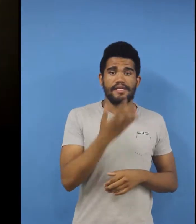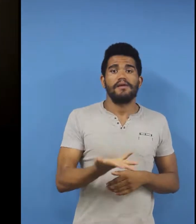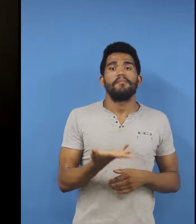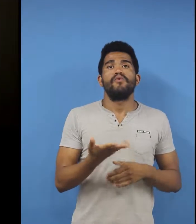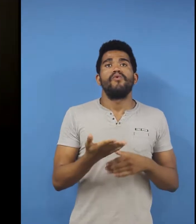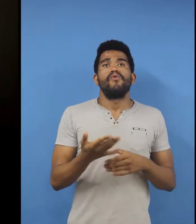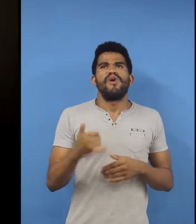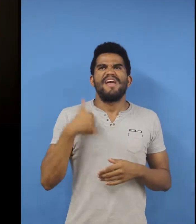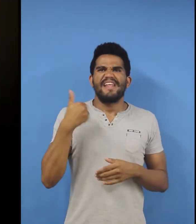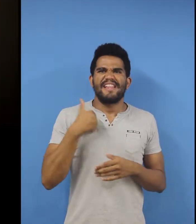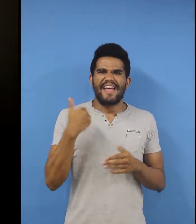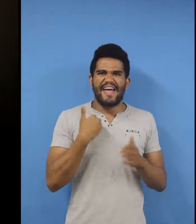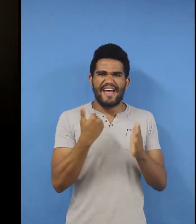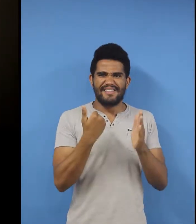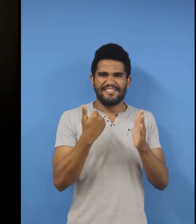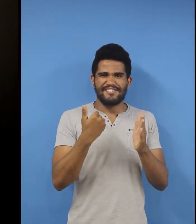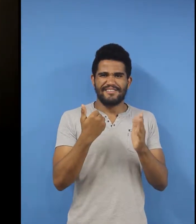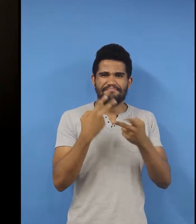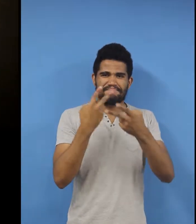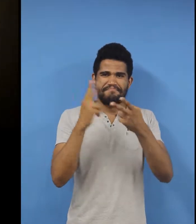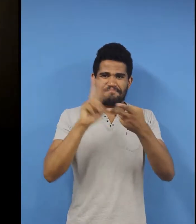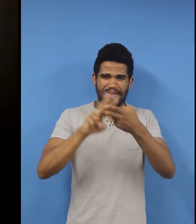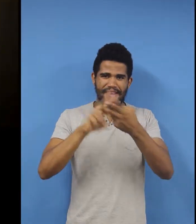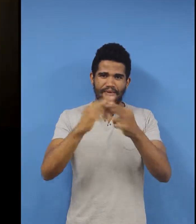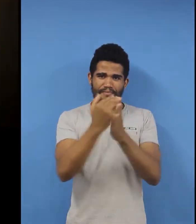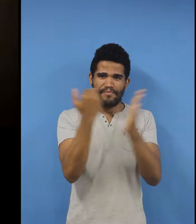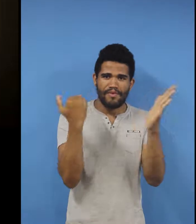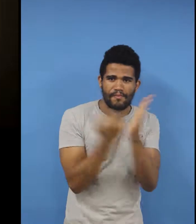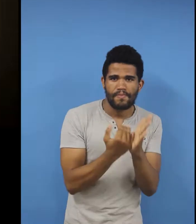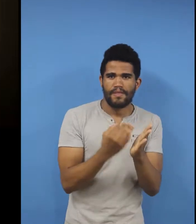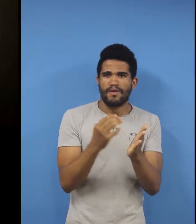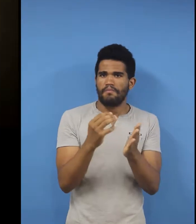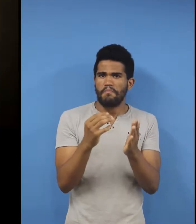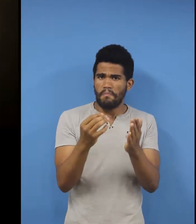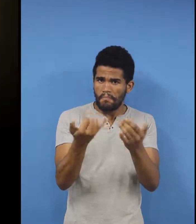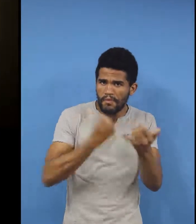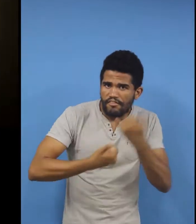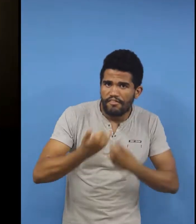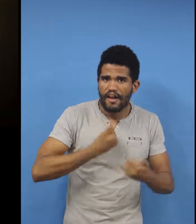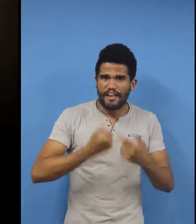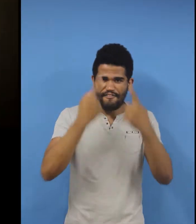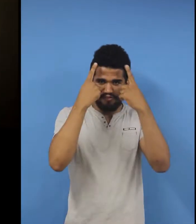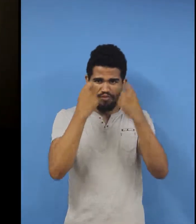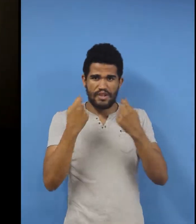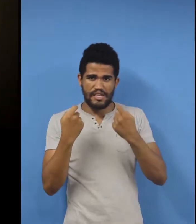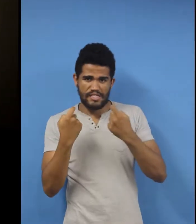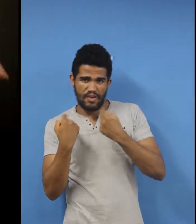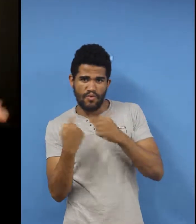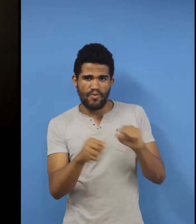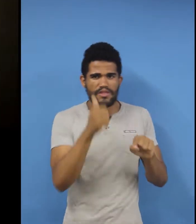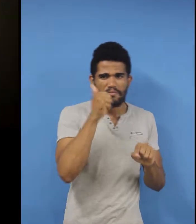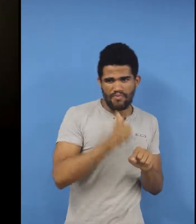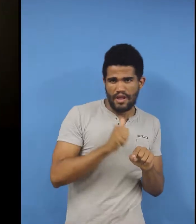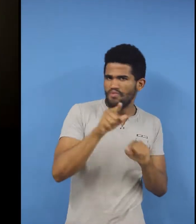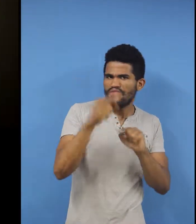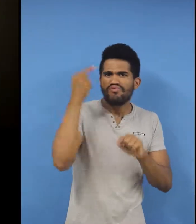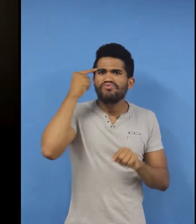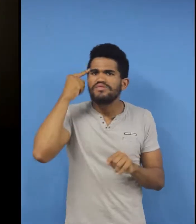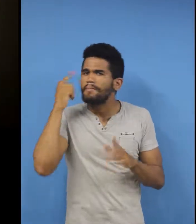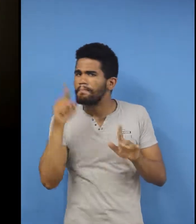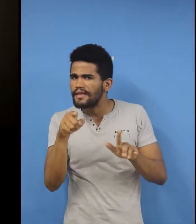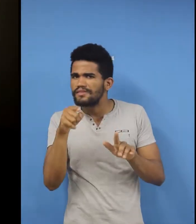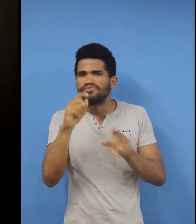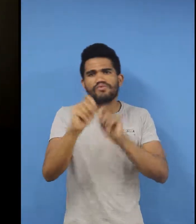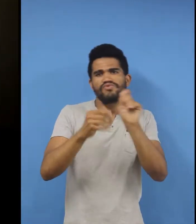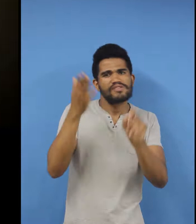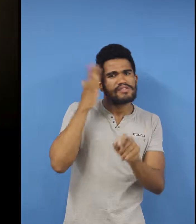sobre maioridade penal? Diz pra mim. O que você pensa sobre violência contra a mulher? Diz pra mim. O que você pensa? O que